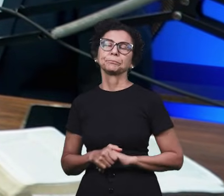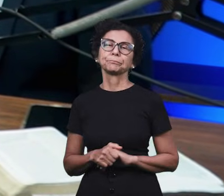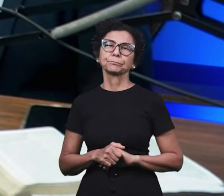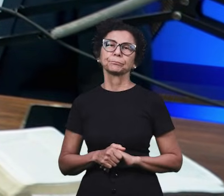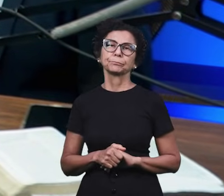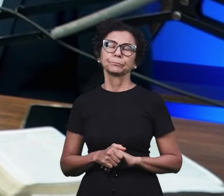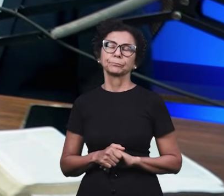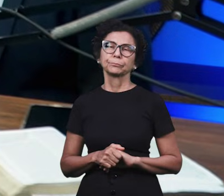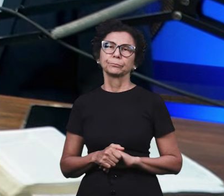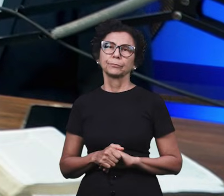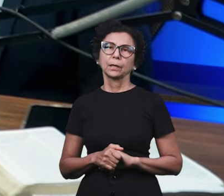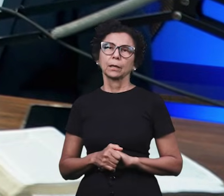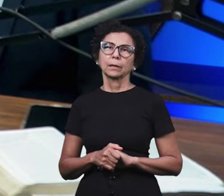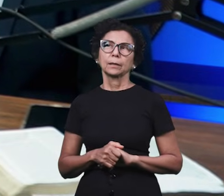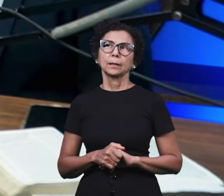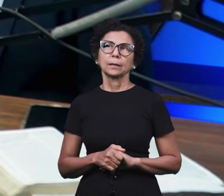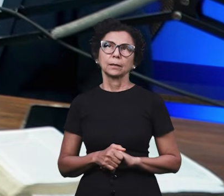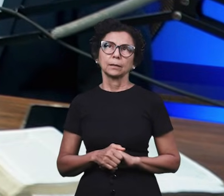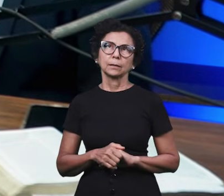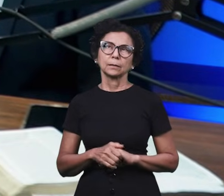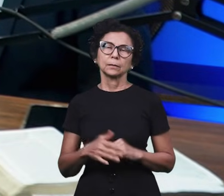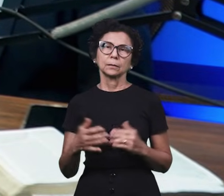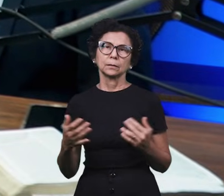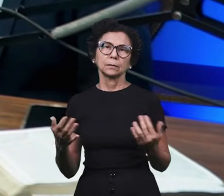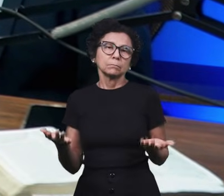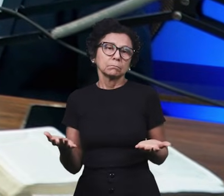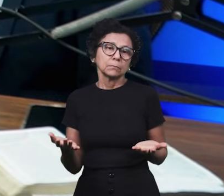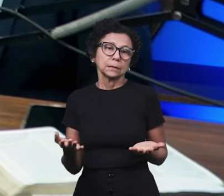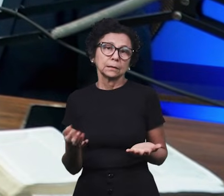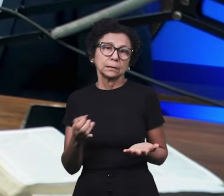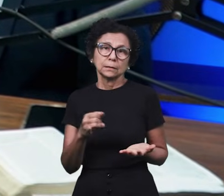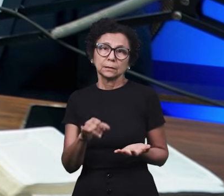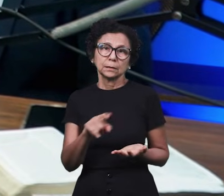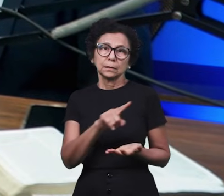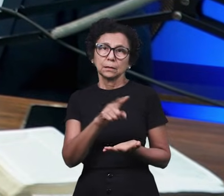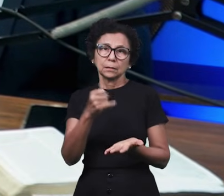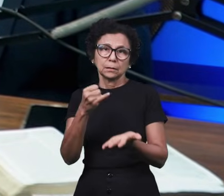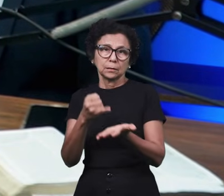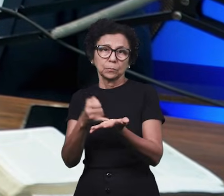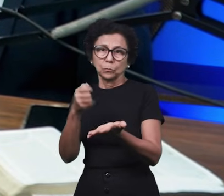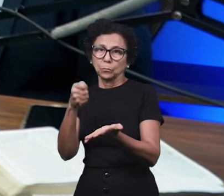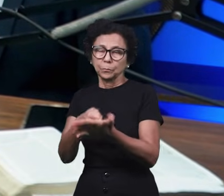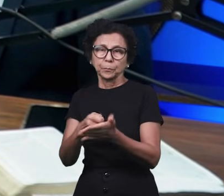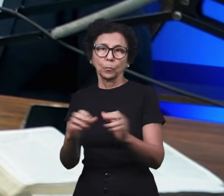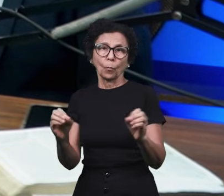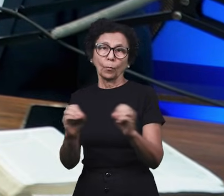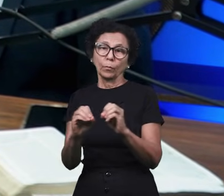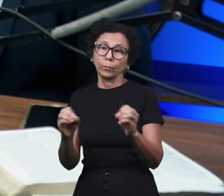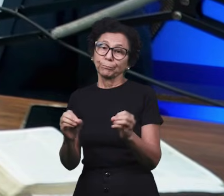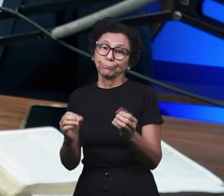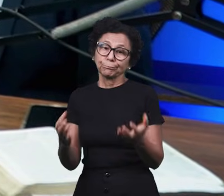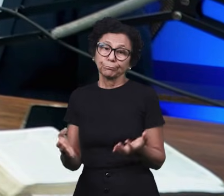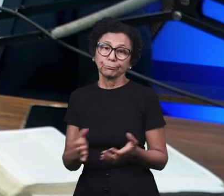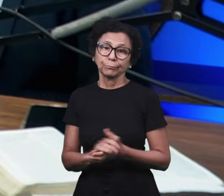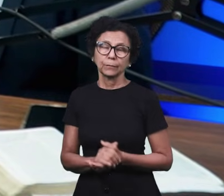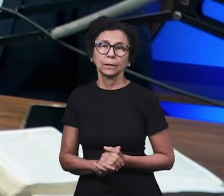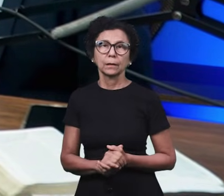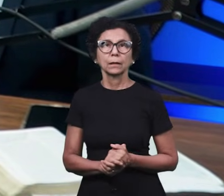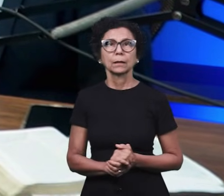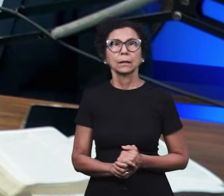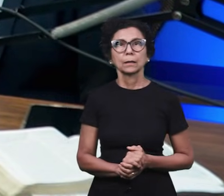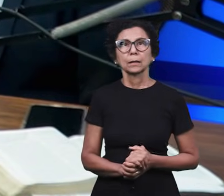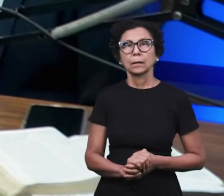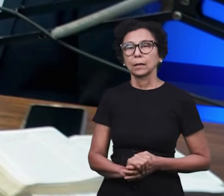Agora, o lado daquele que paga o imposto normalmente não enxerga isso. Era o que acontecia com o Zaqueu, né? Quem pagava os impostos,